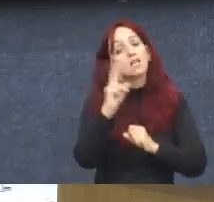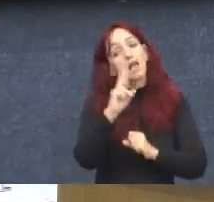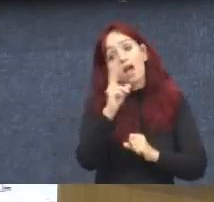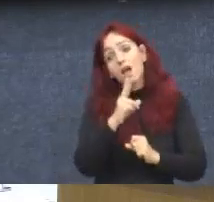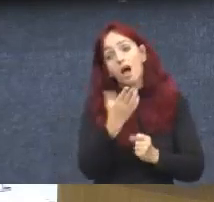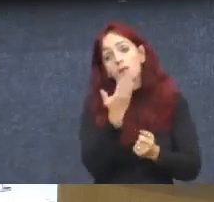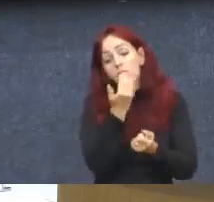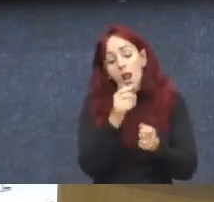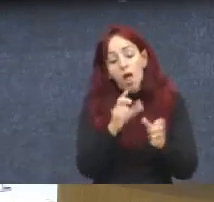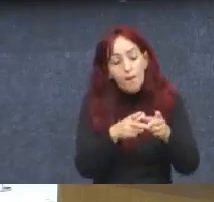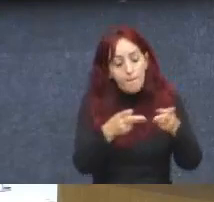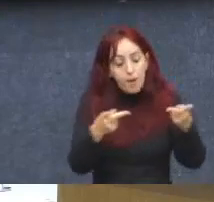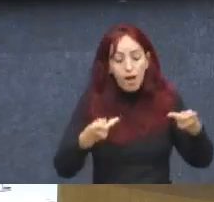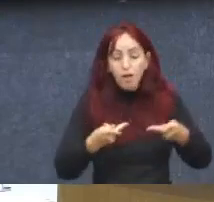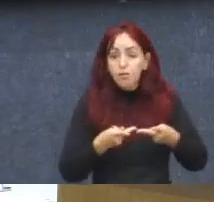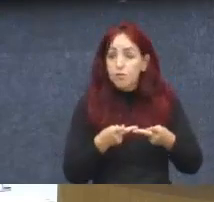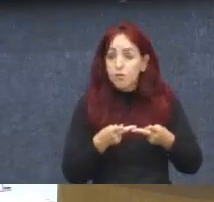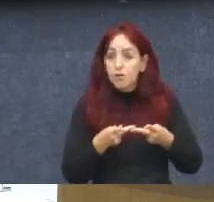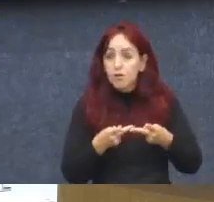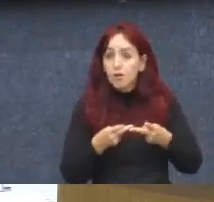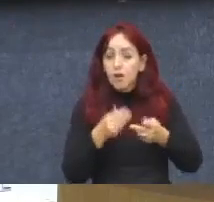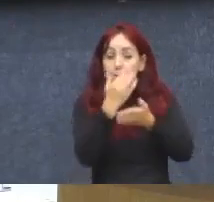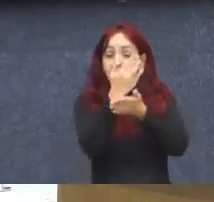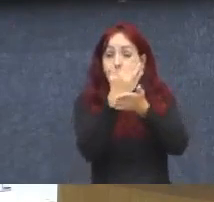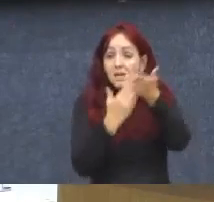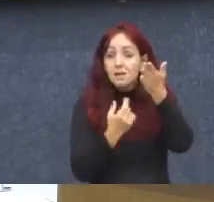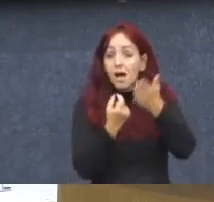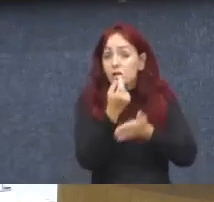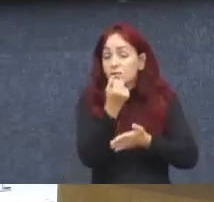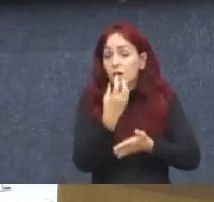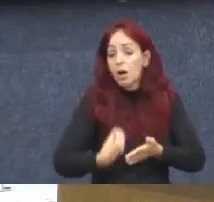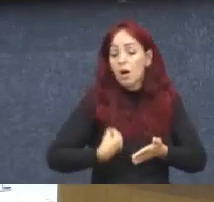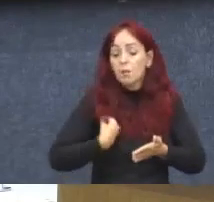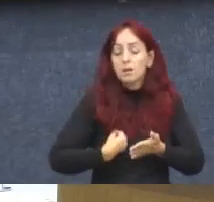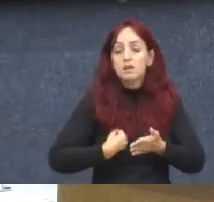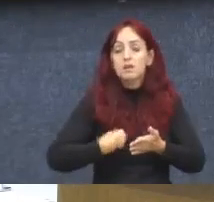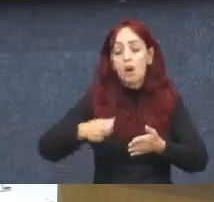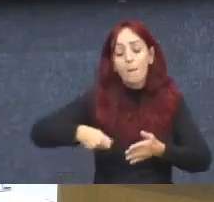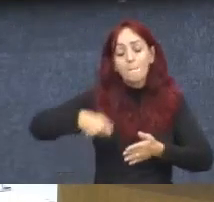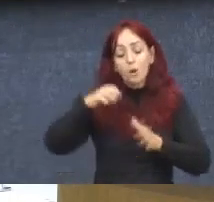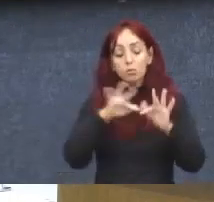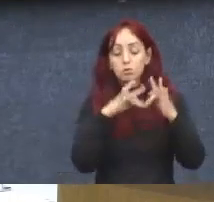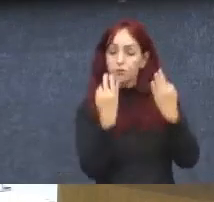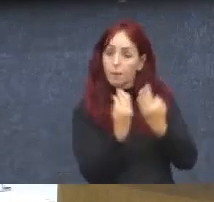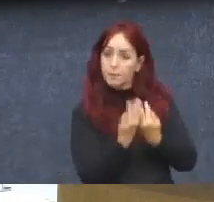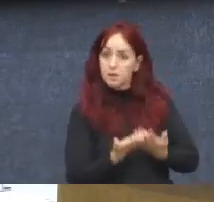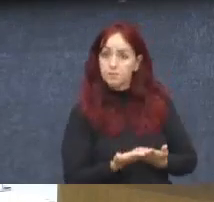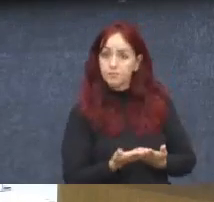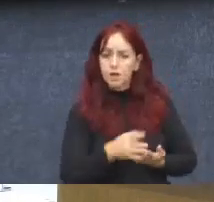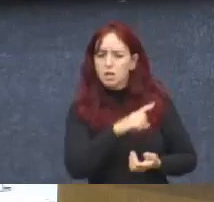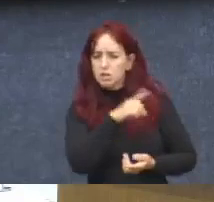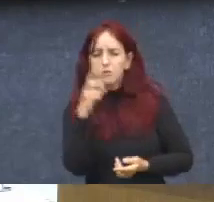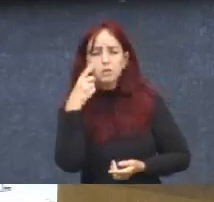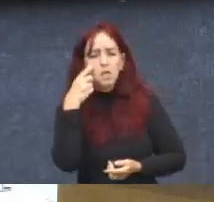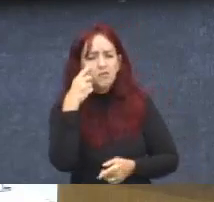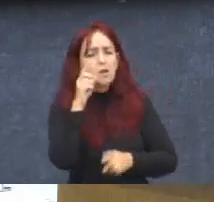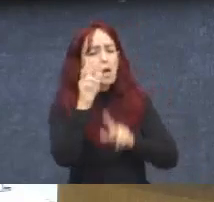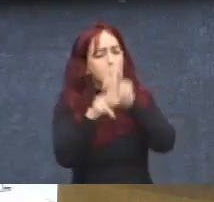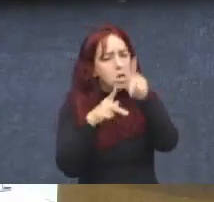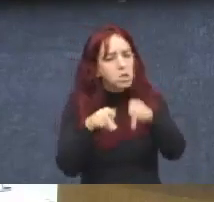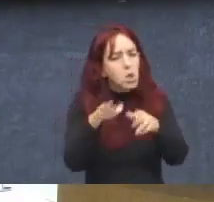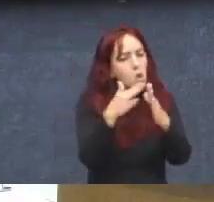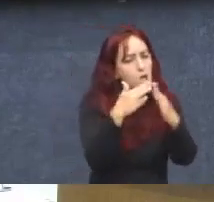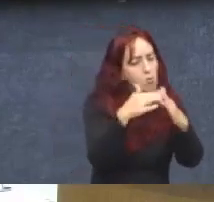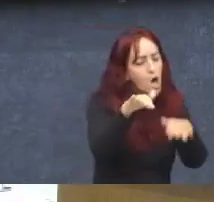metade desse valor para os participantes do Bolsa Família. E se você ver uma pessoa em situação de rua,